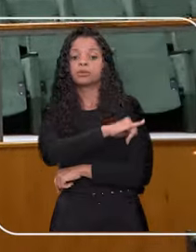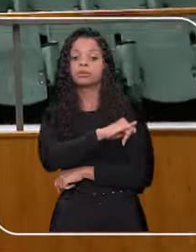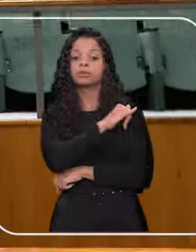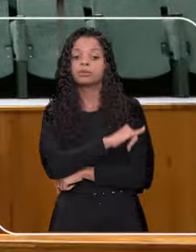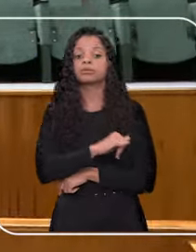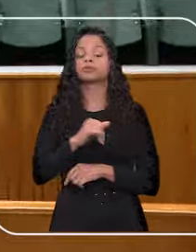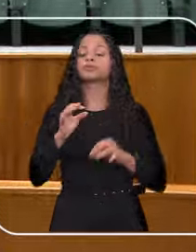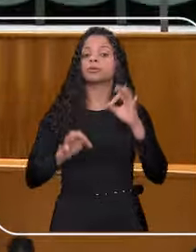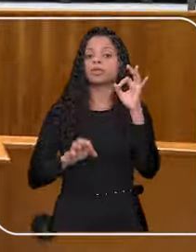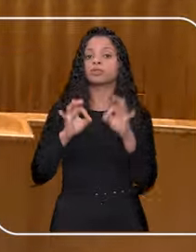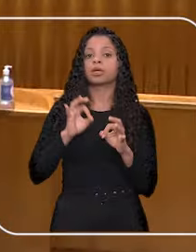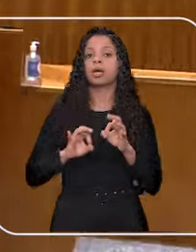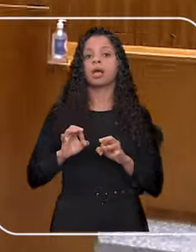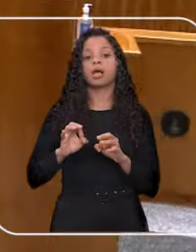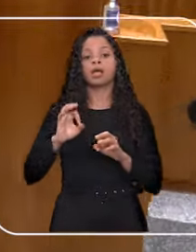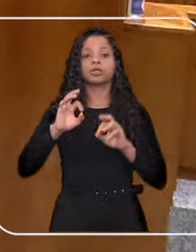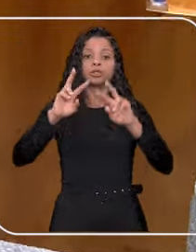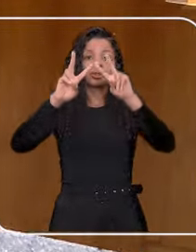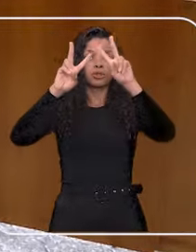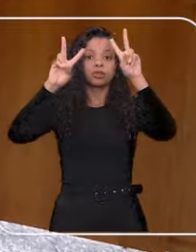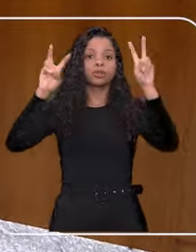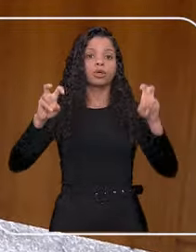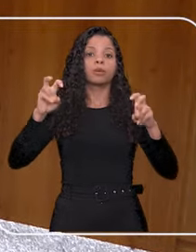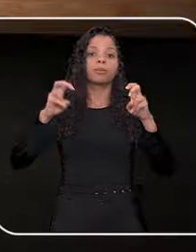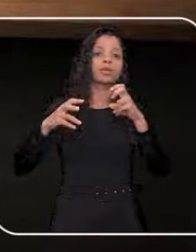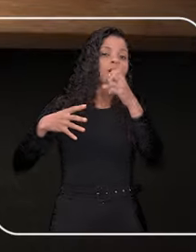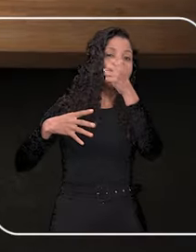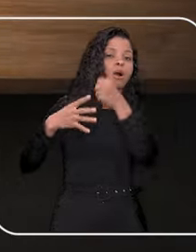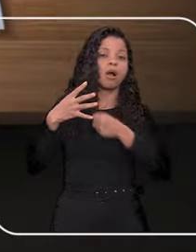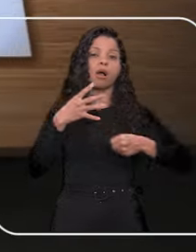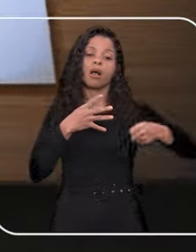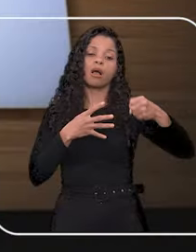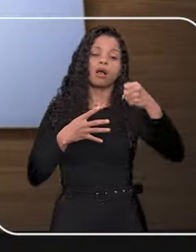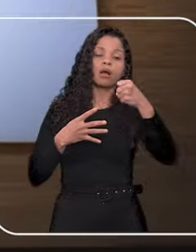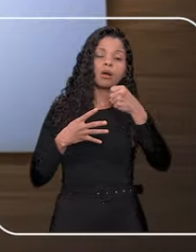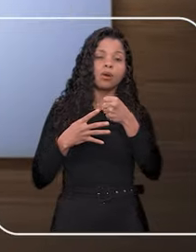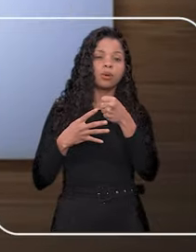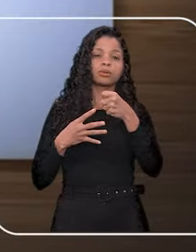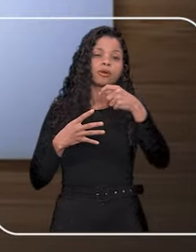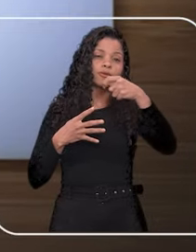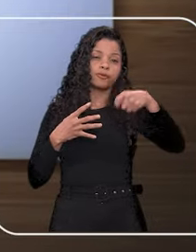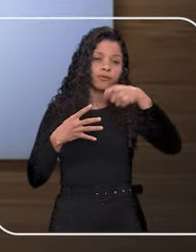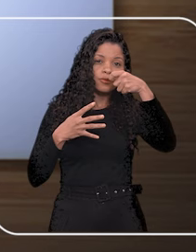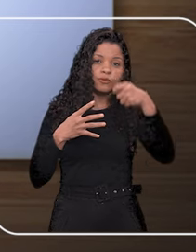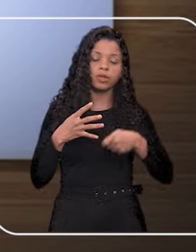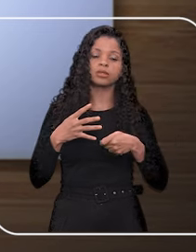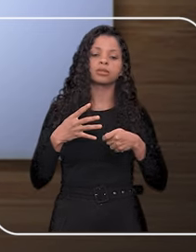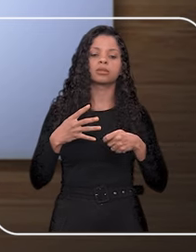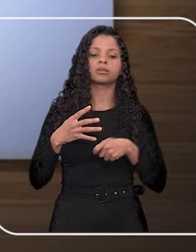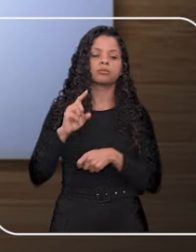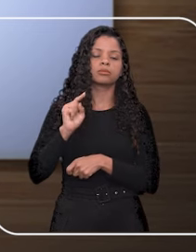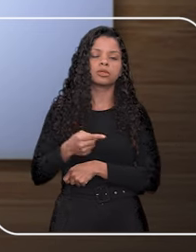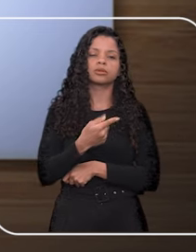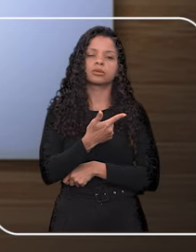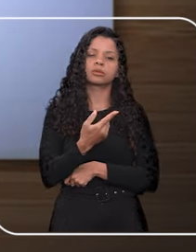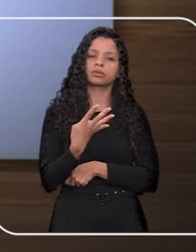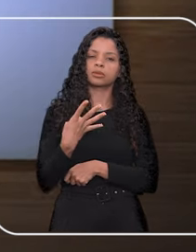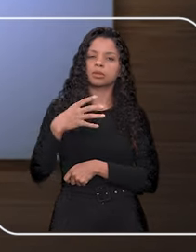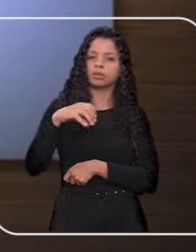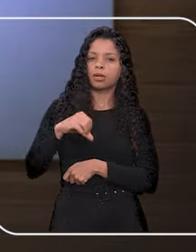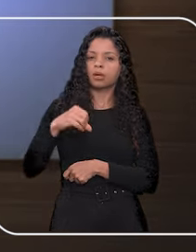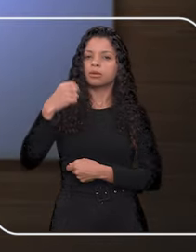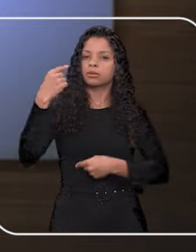dos recursos repetitivos uma controvérsia cadastrada como tema 1249 a questão submetida a